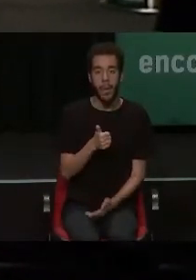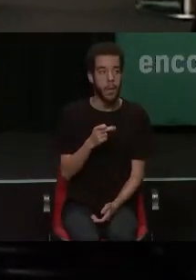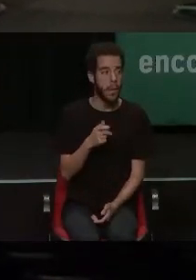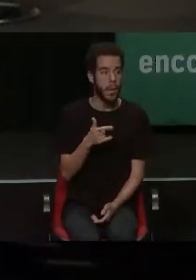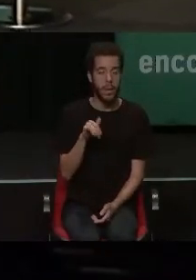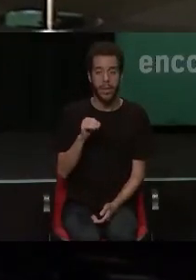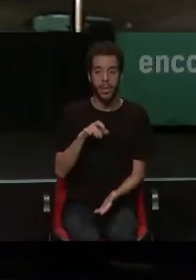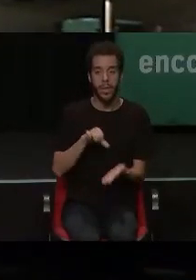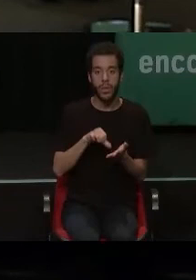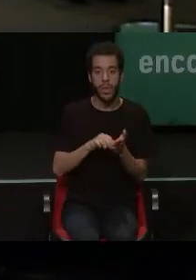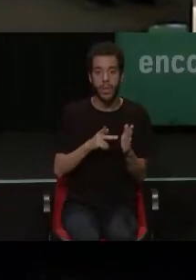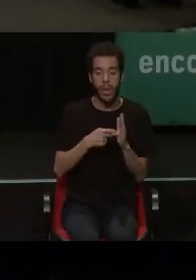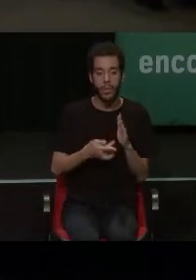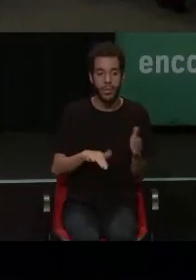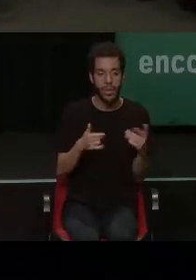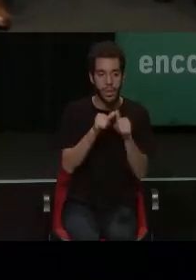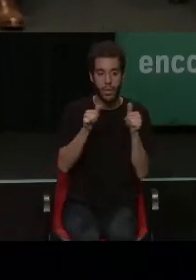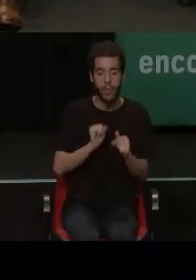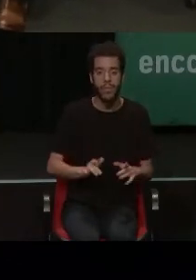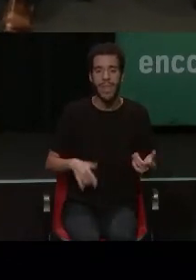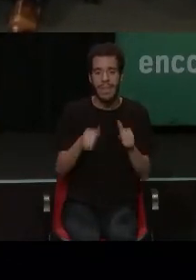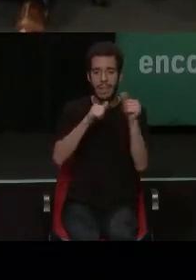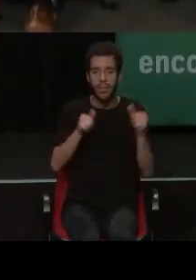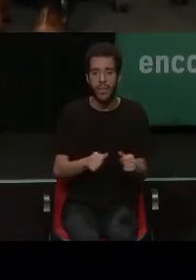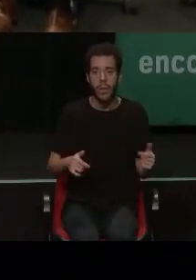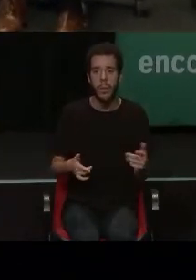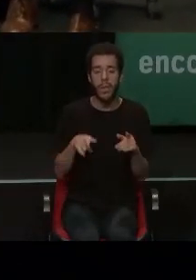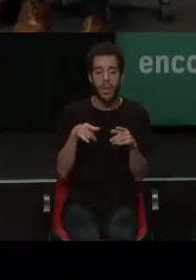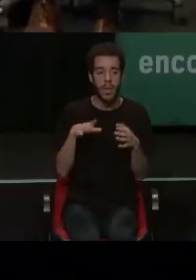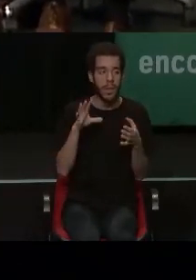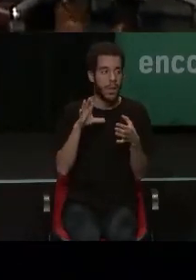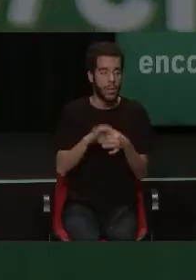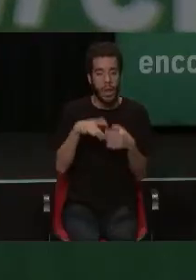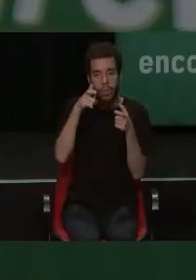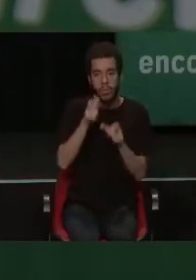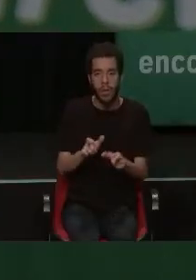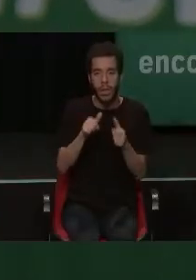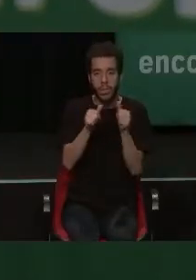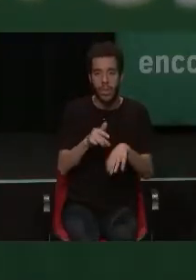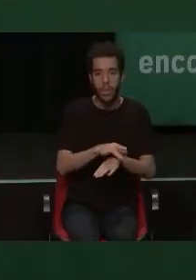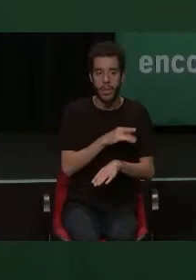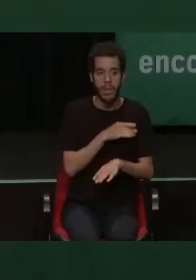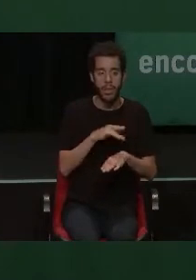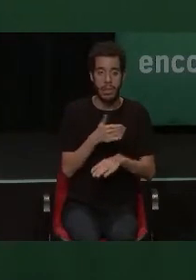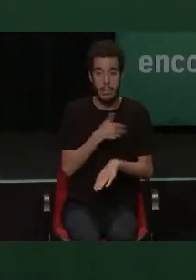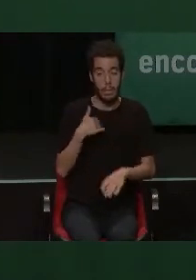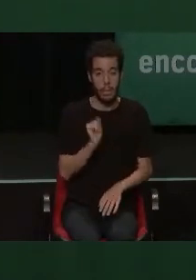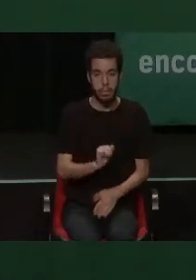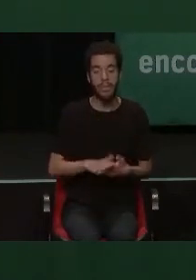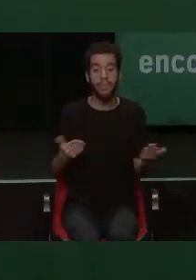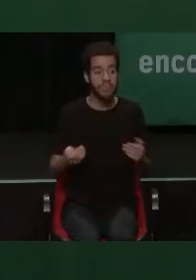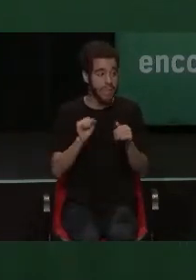Sistemas Ciberfísicos para Monitorização em Sistemas de Saúde. Obrigada. Sim, muito